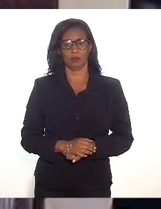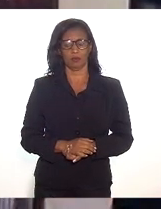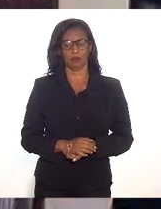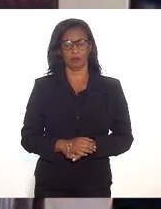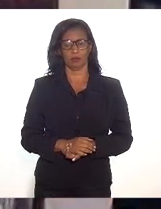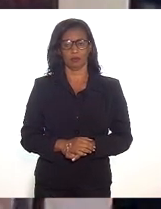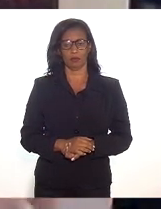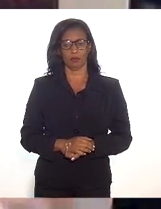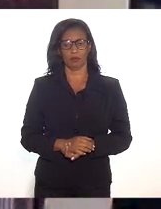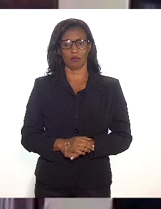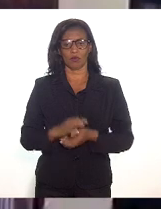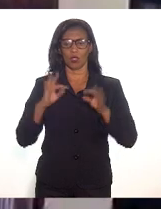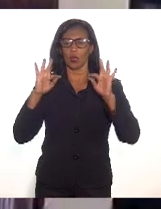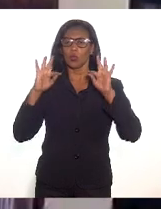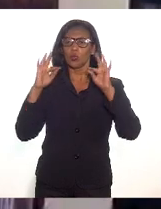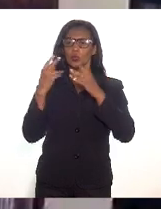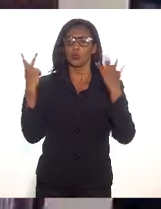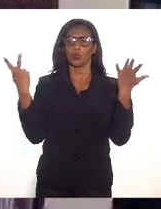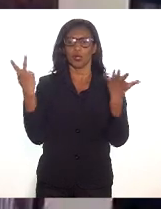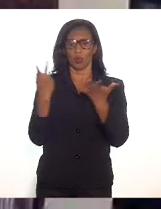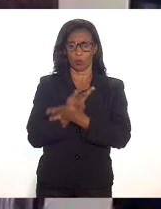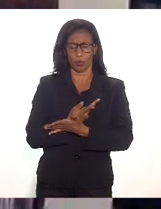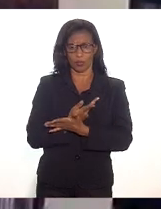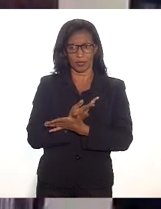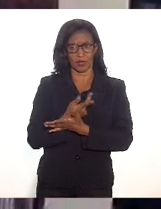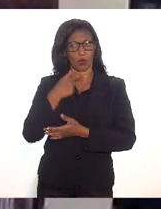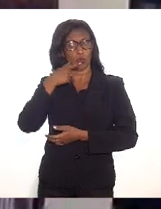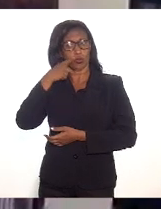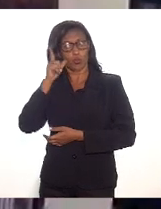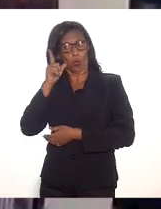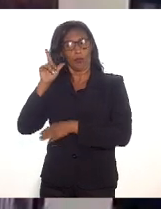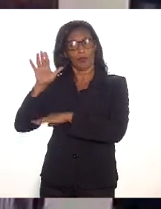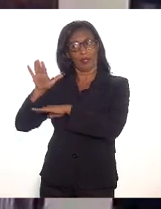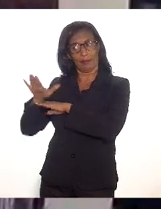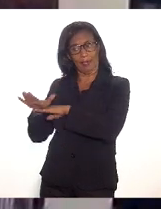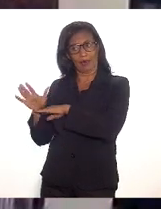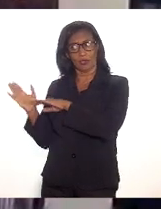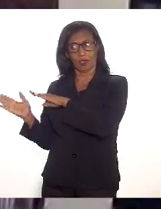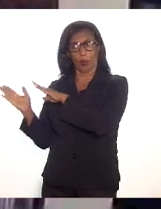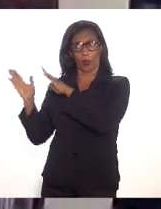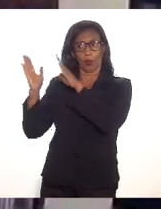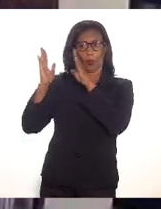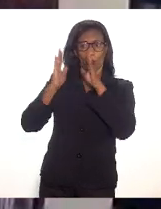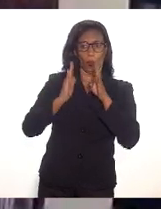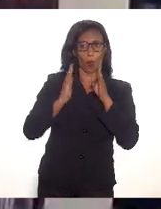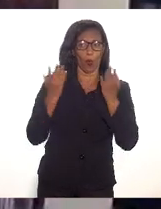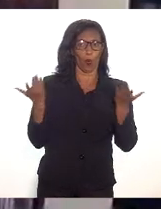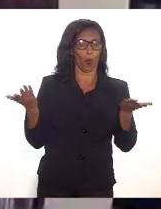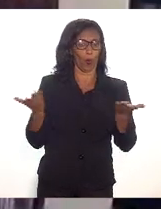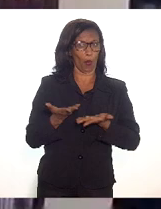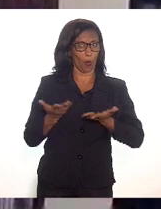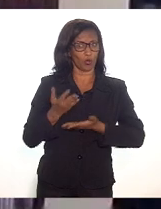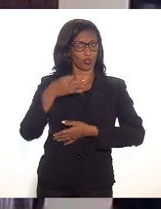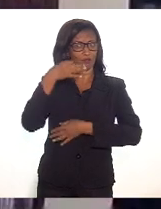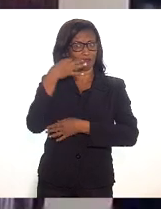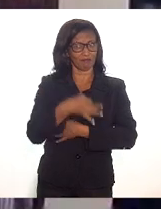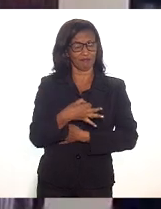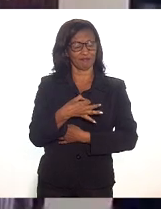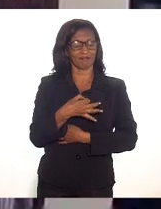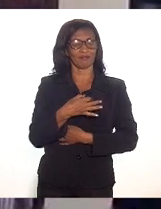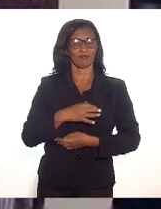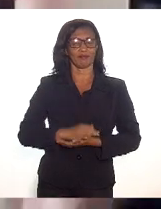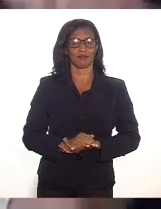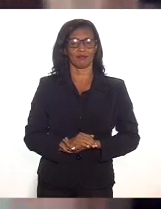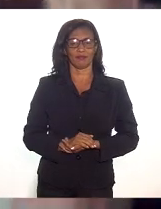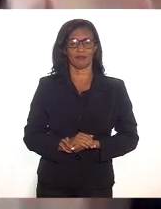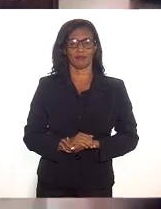seguinte: tudo que aconteceu desde ontem à tarde até hoje, pode ficar certo, significa